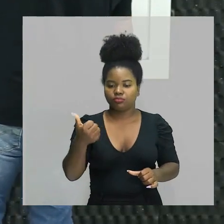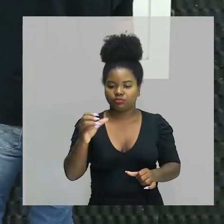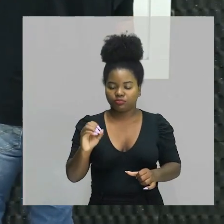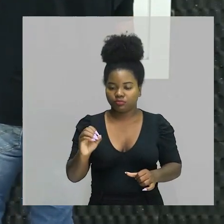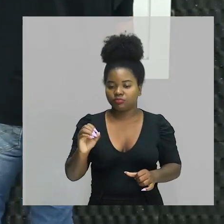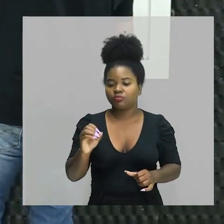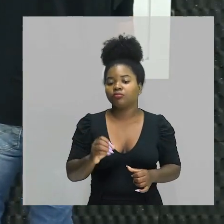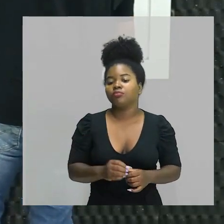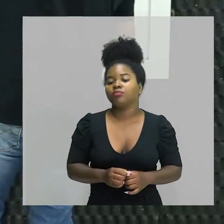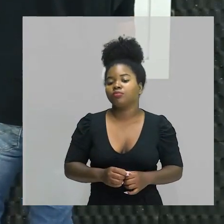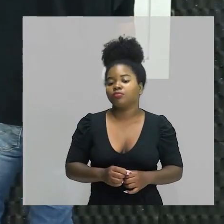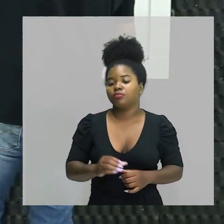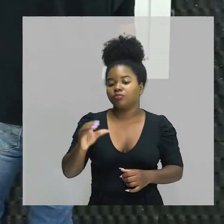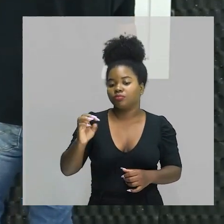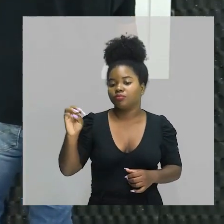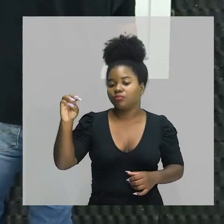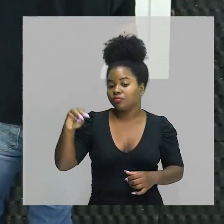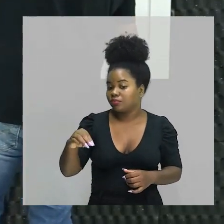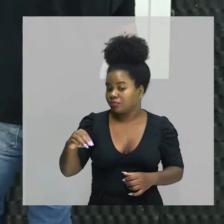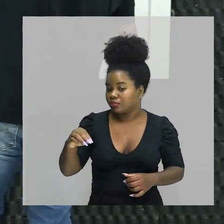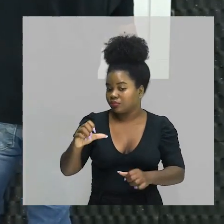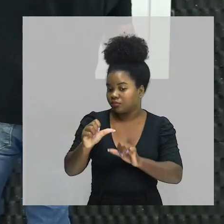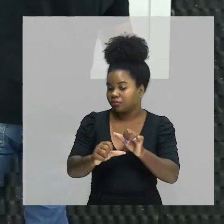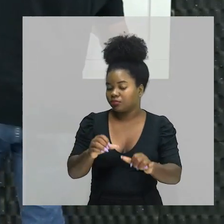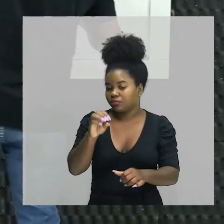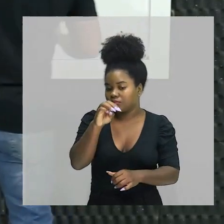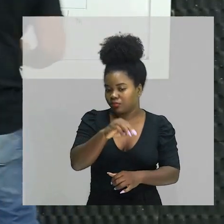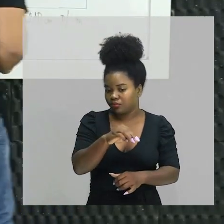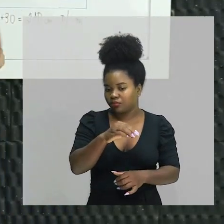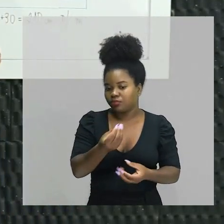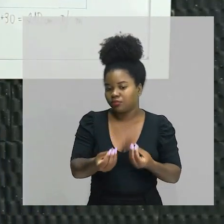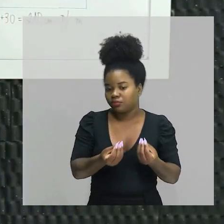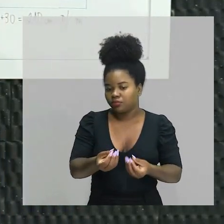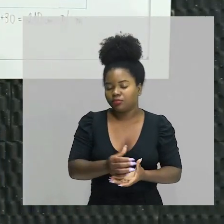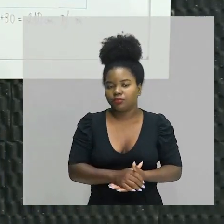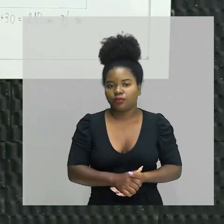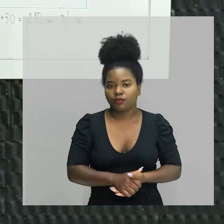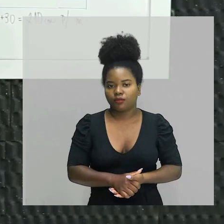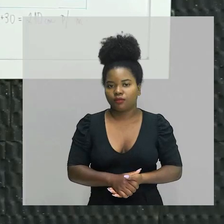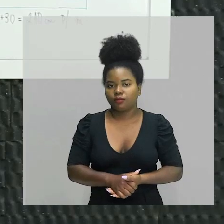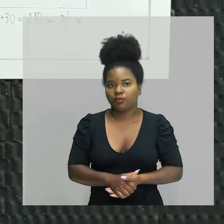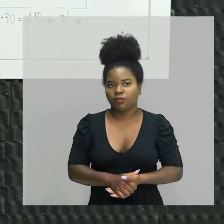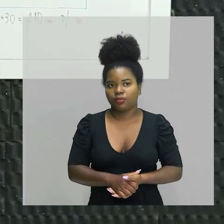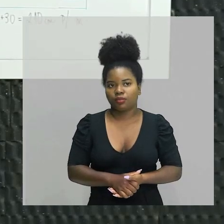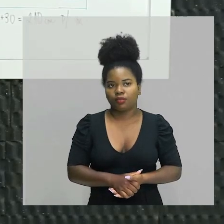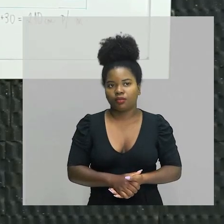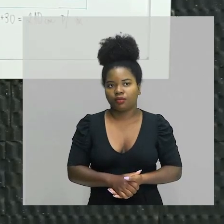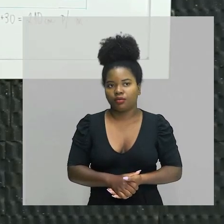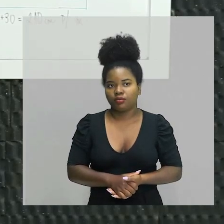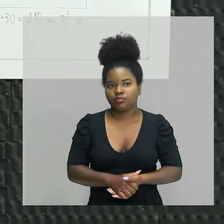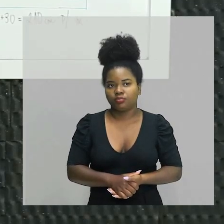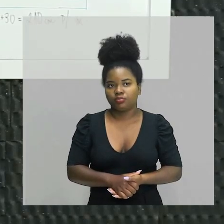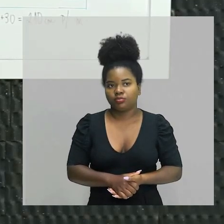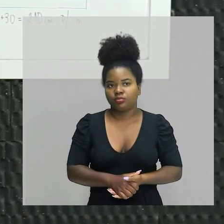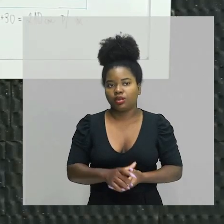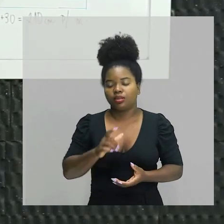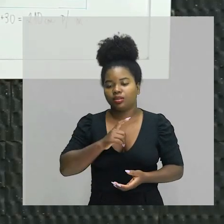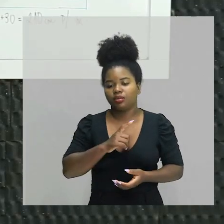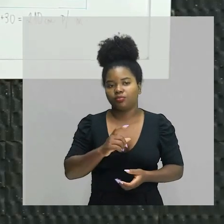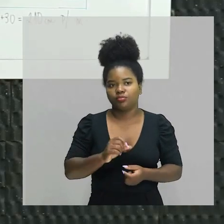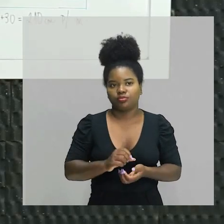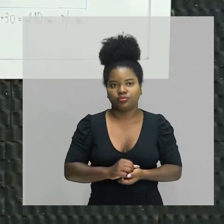210 centímetros para quem? Transformar isso aqui para metro, turma. Como é que faço isso? Eu tenho aqui, ó, só um pedacinho, metro,